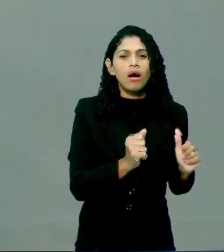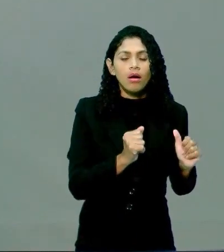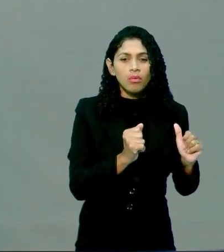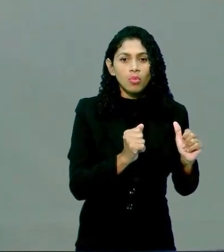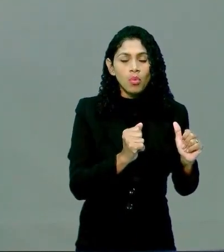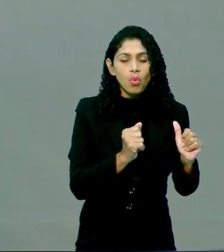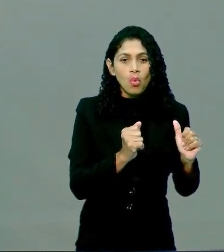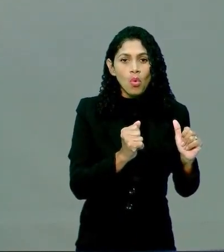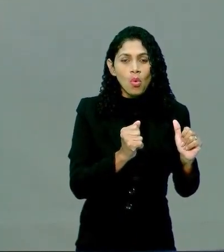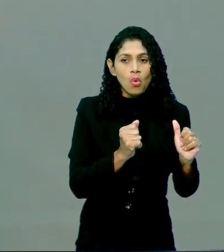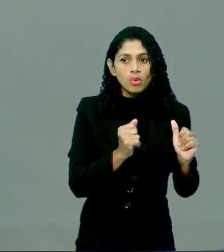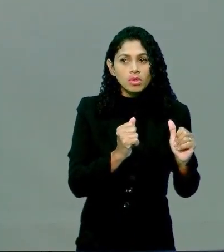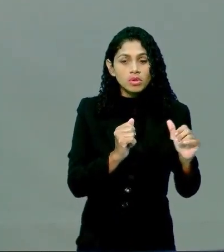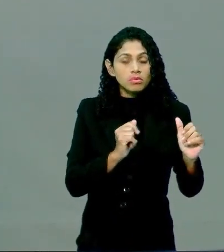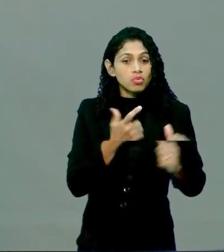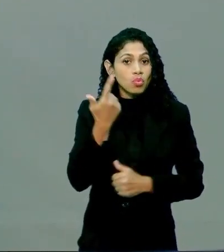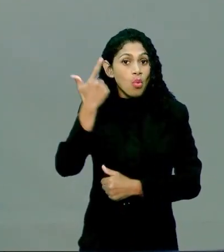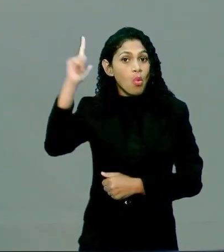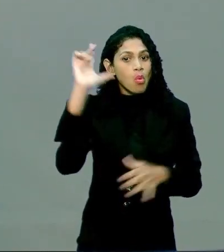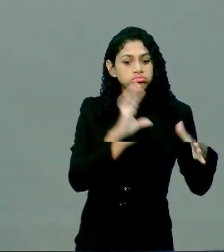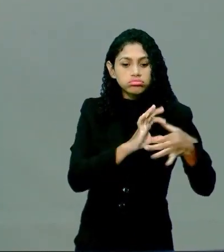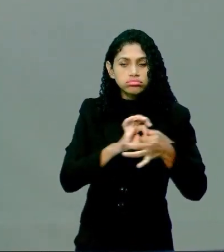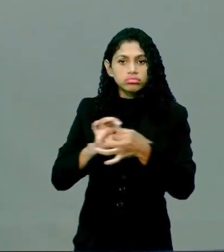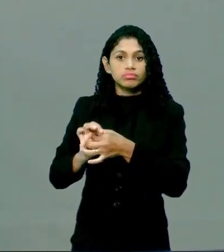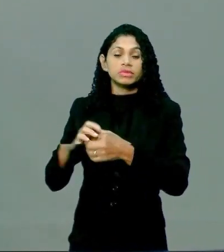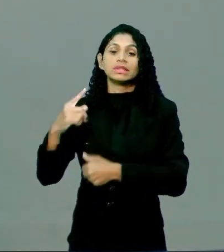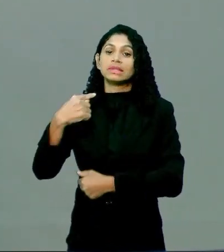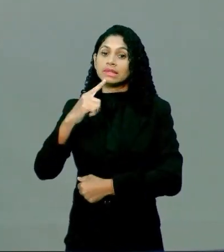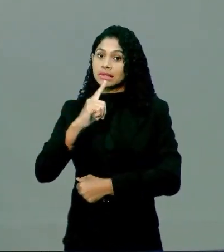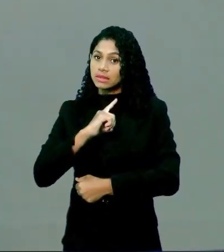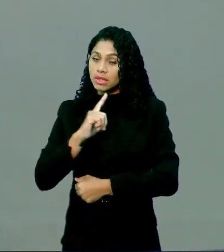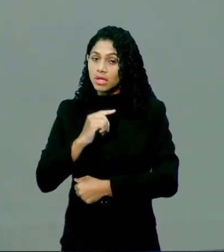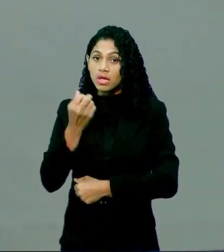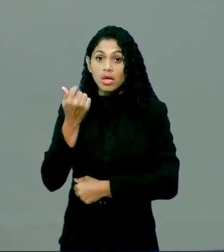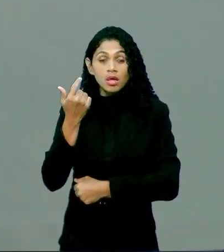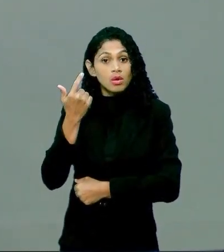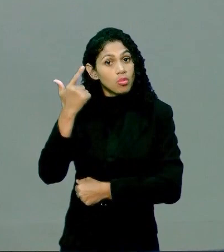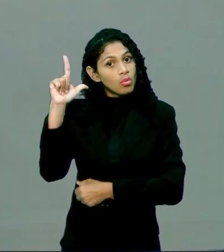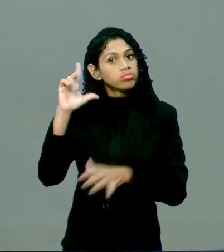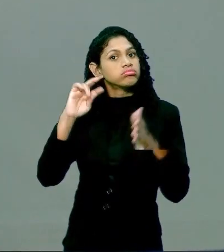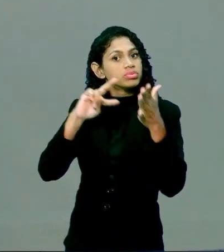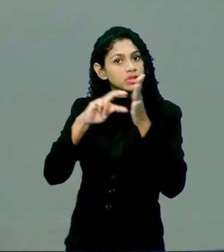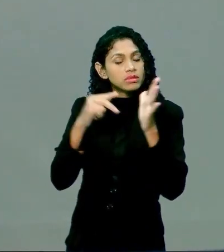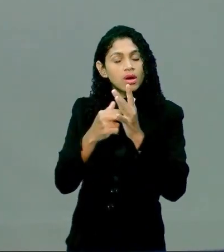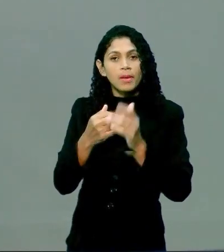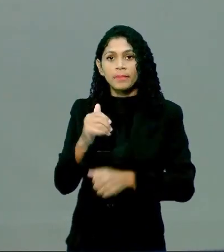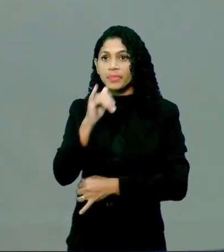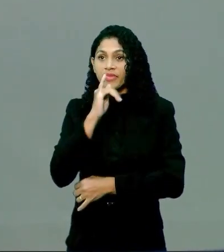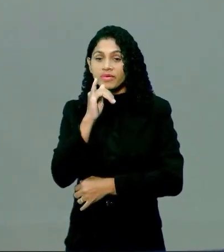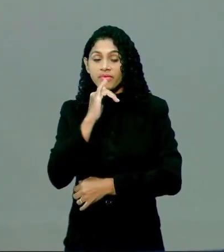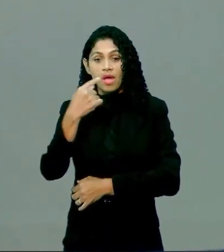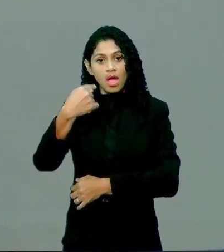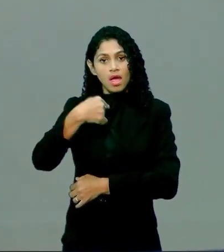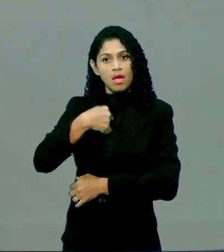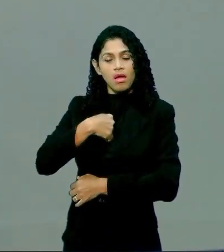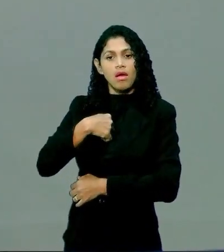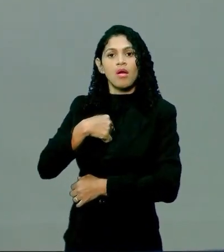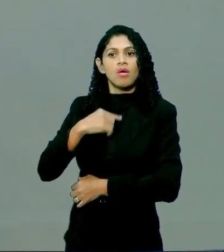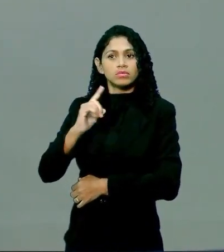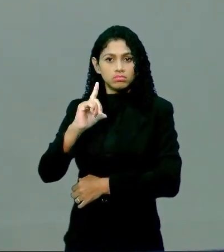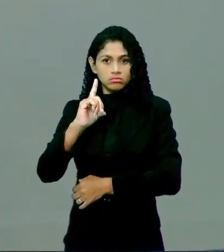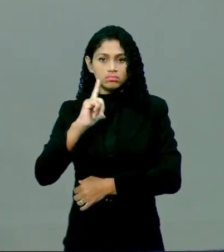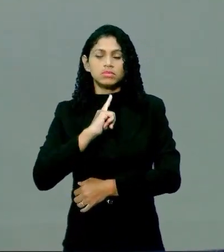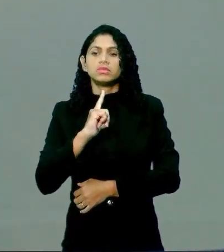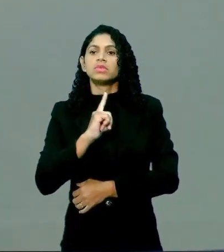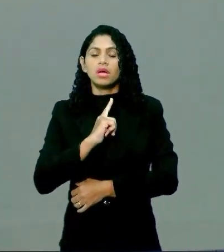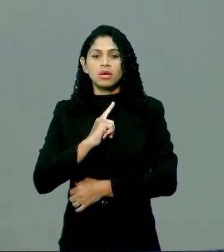outro contexto, ela terá outro significado. Por exemplo, estou com uma fome de leão. Observa que eu não me